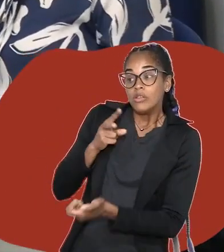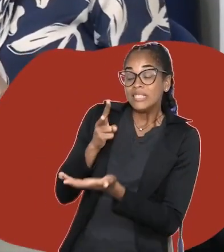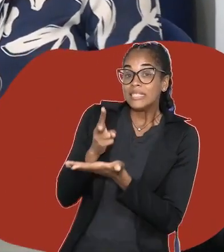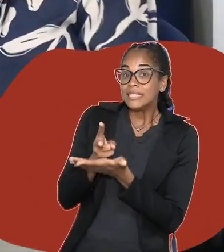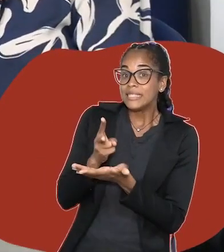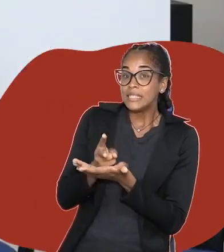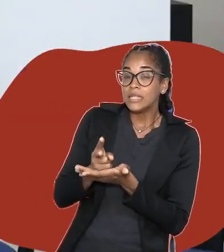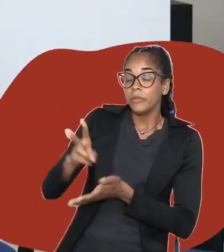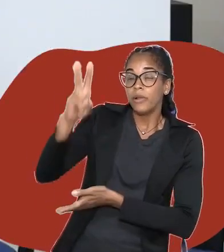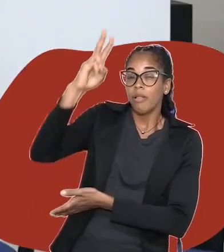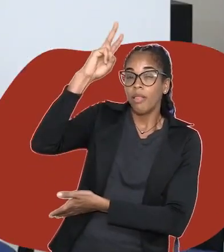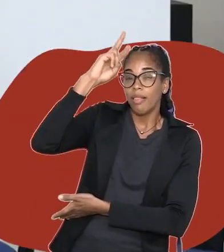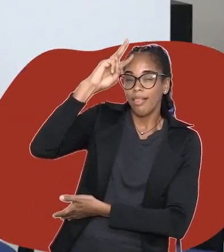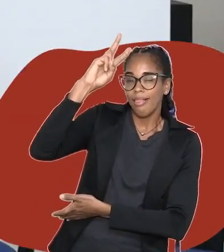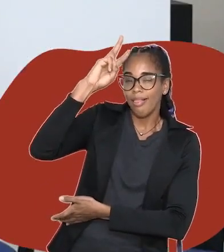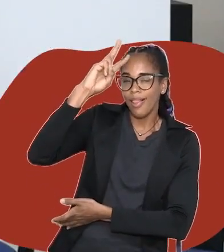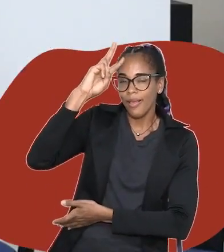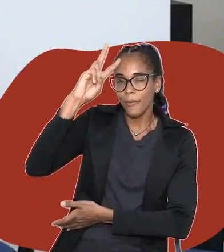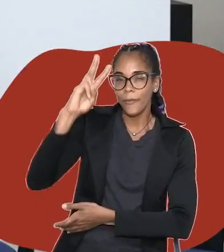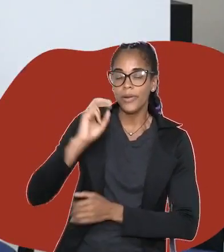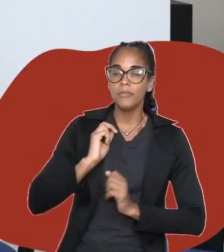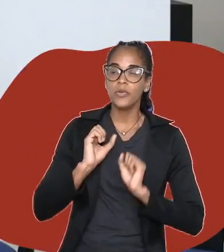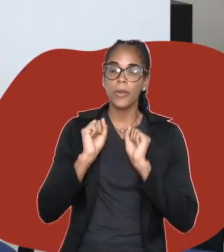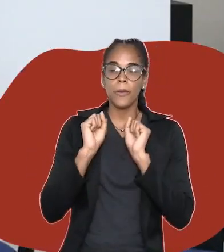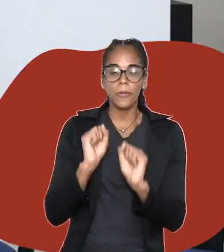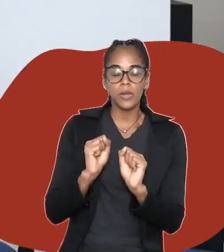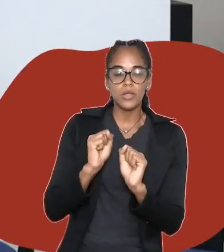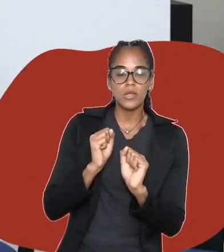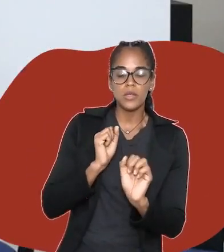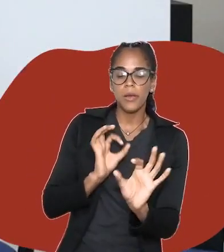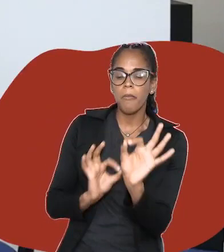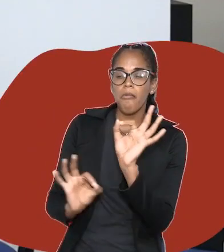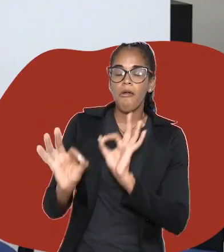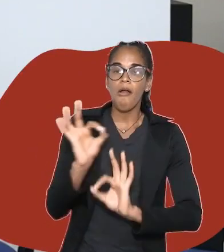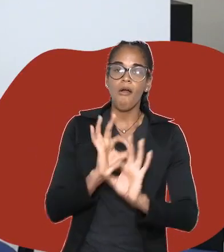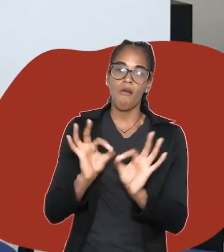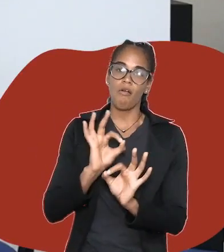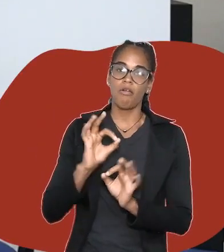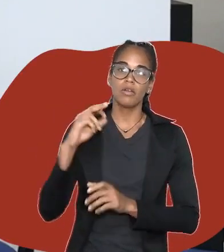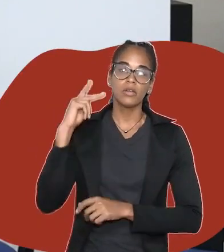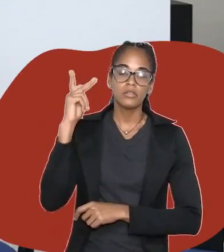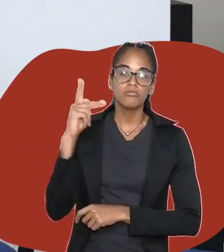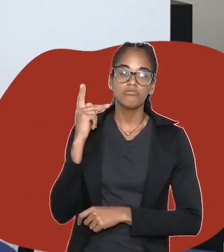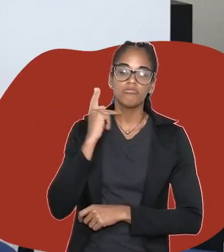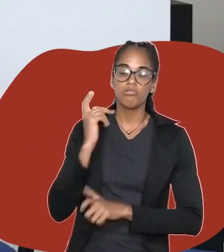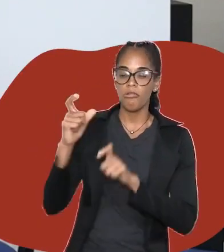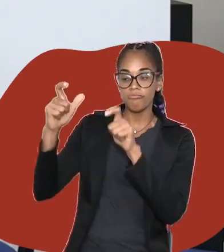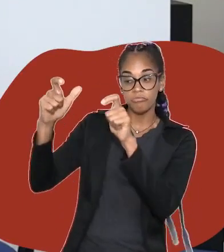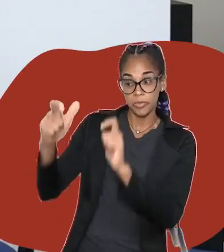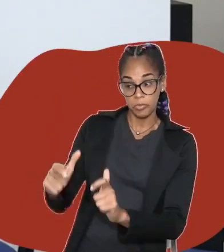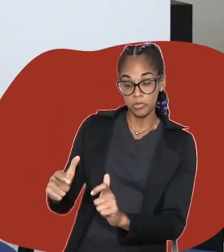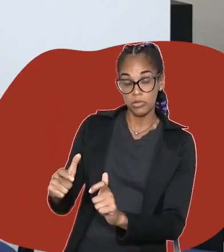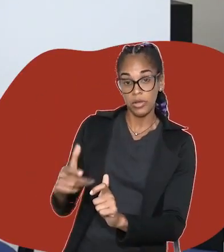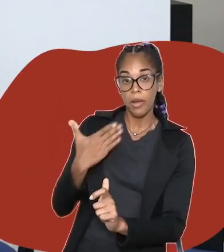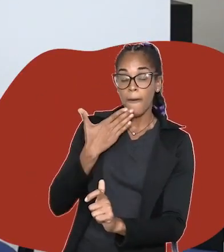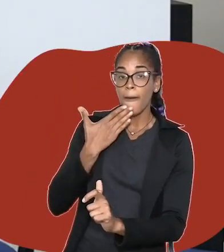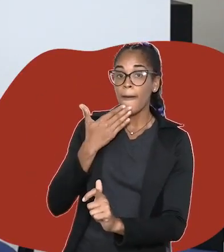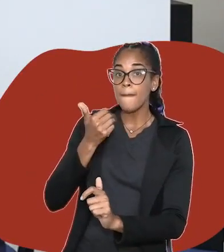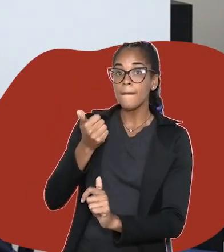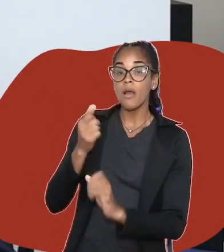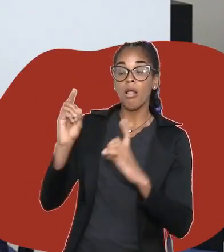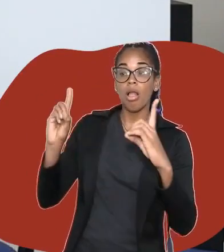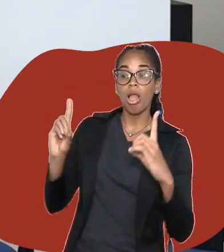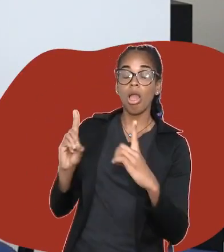Mata e Camaragibe? Estamos sempre frisando a necessidade de adequar todas as promotorias das